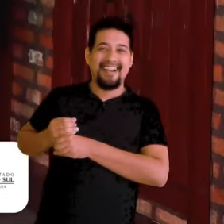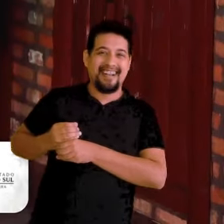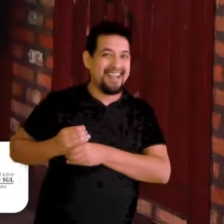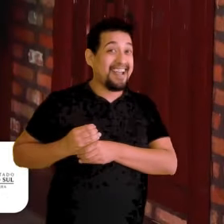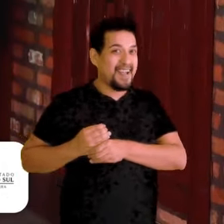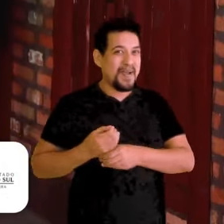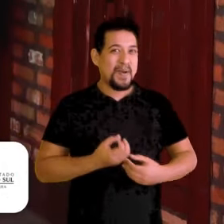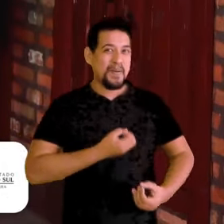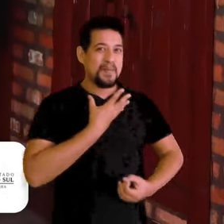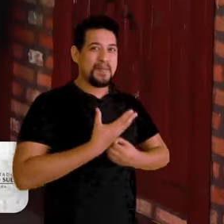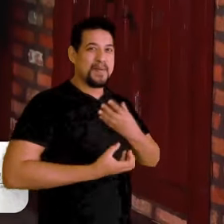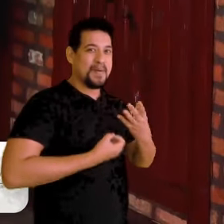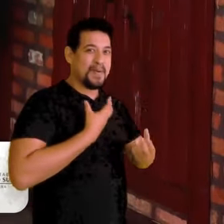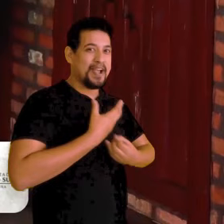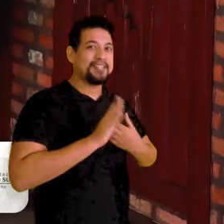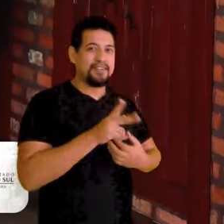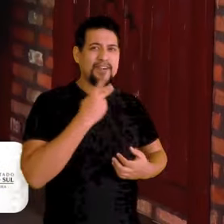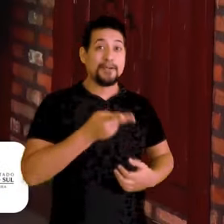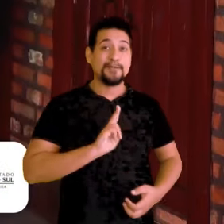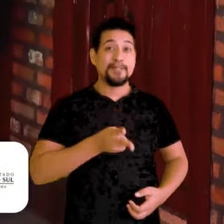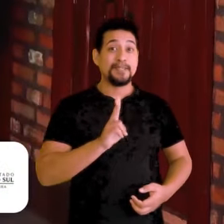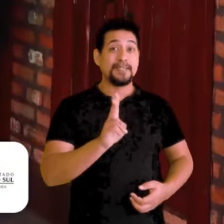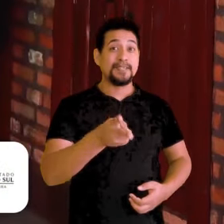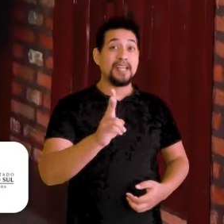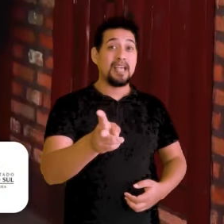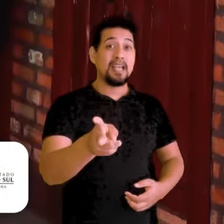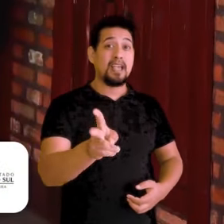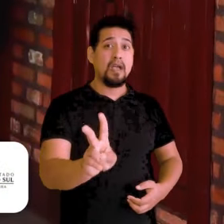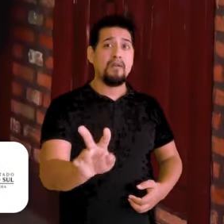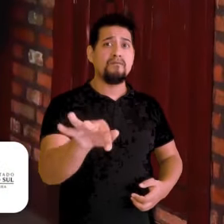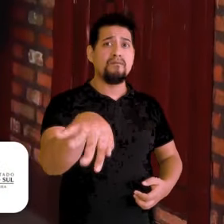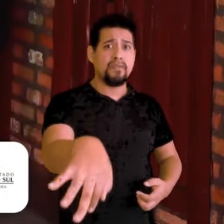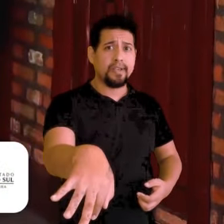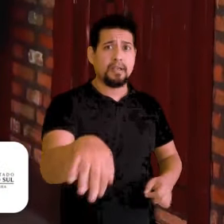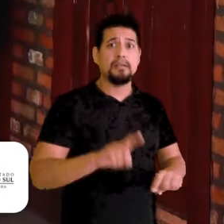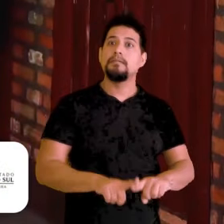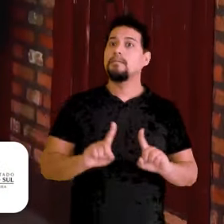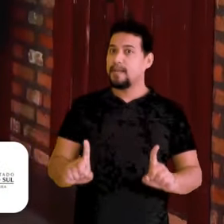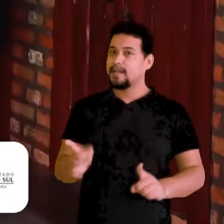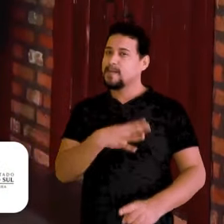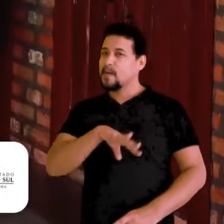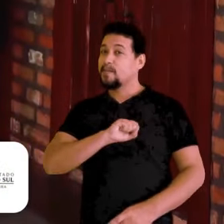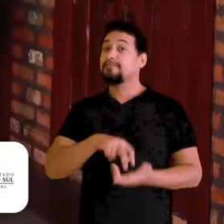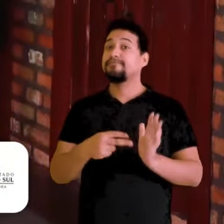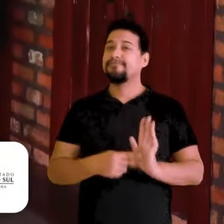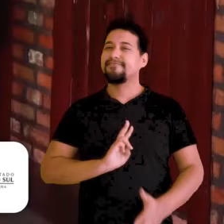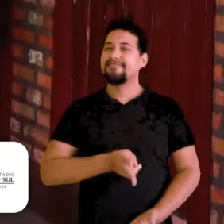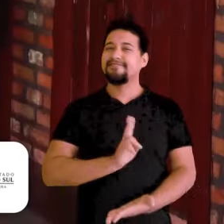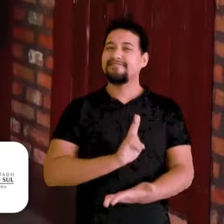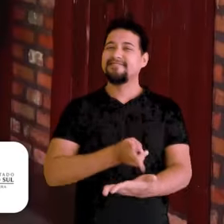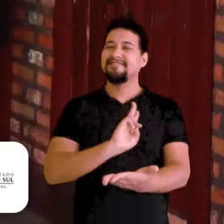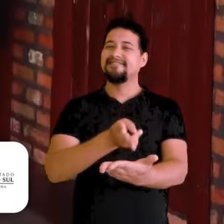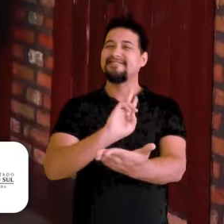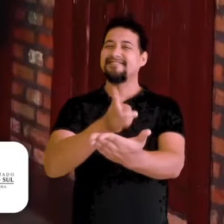Disse o poeta, o pra sempre, sempre acaba. Mas o amor é infinito